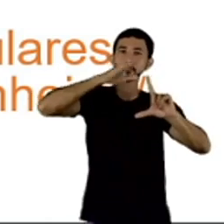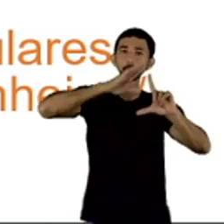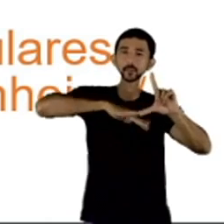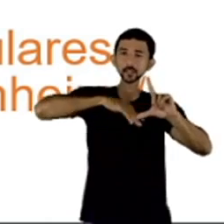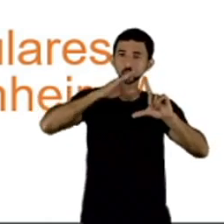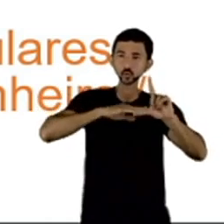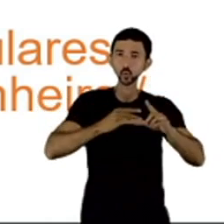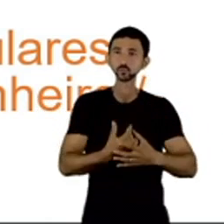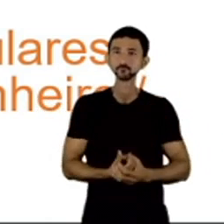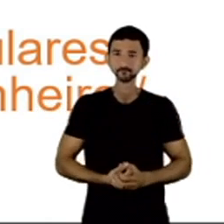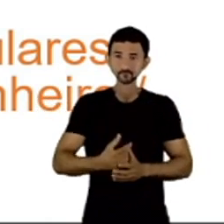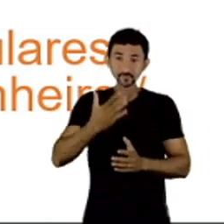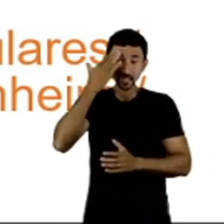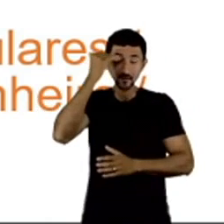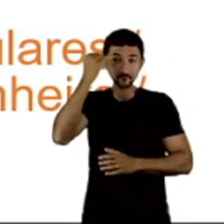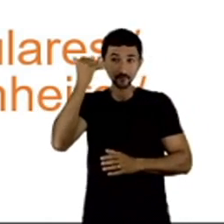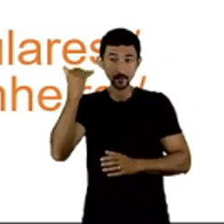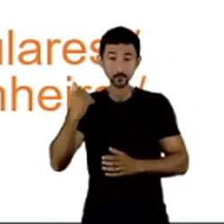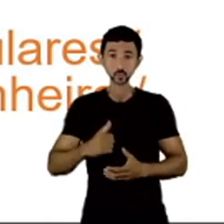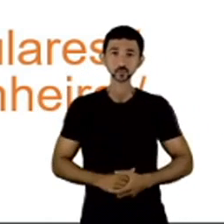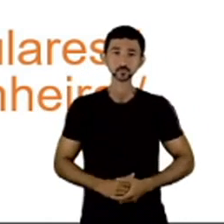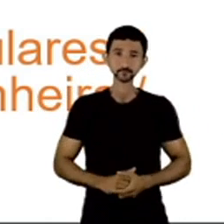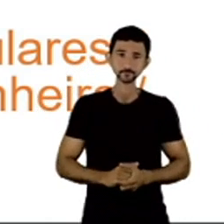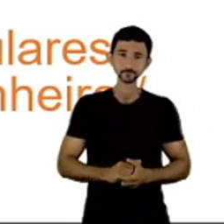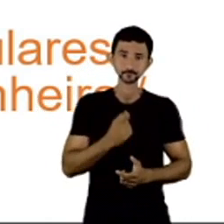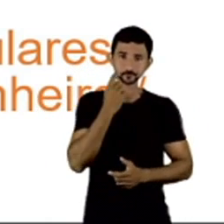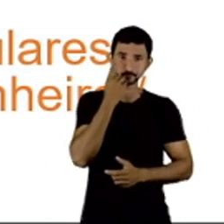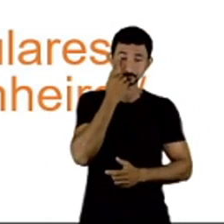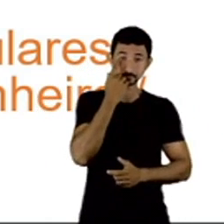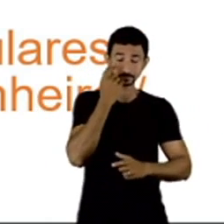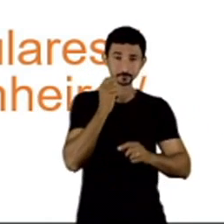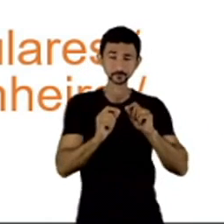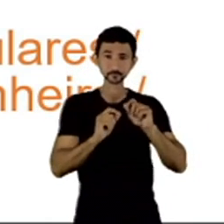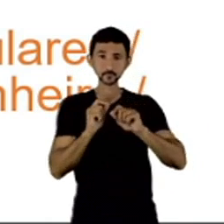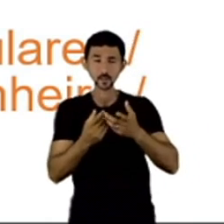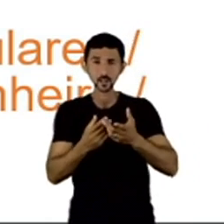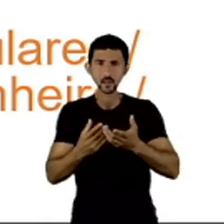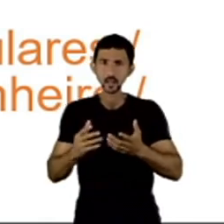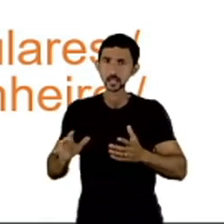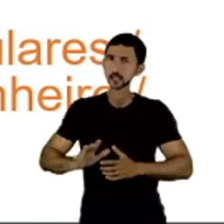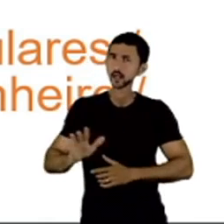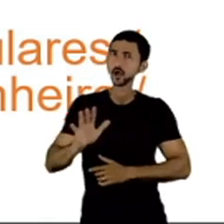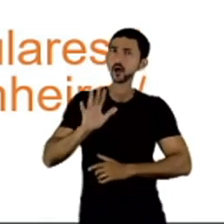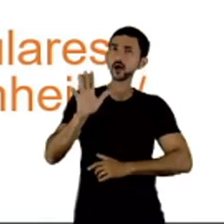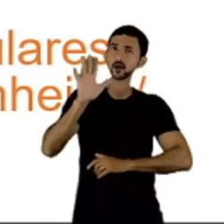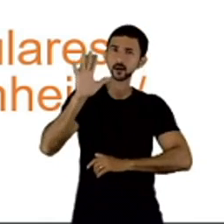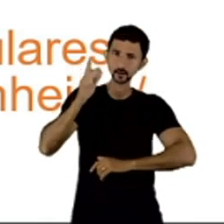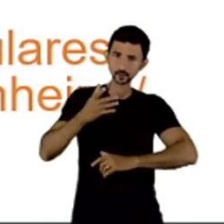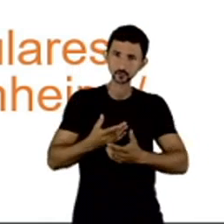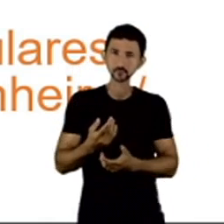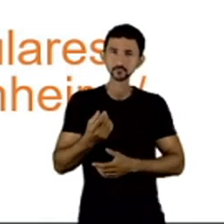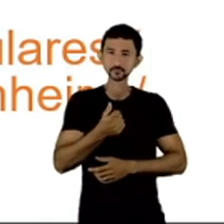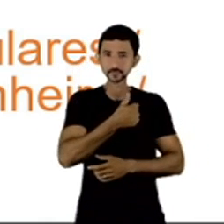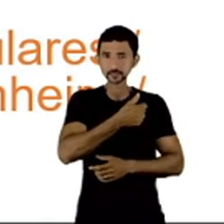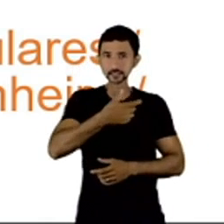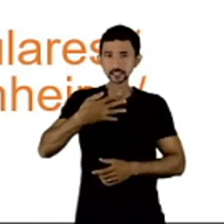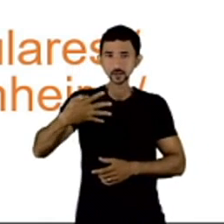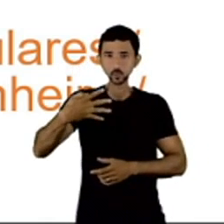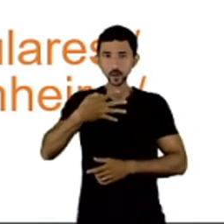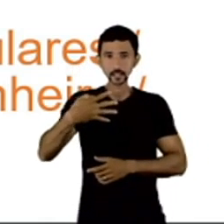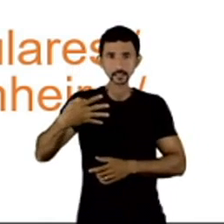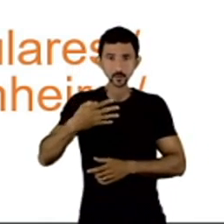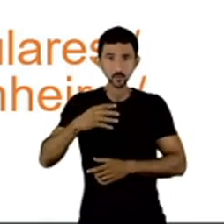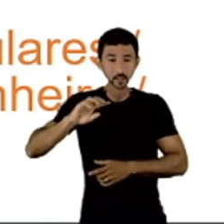pintor expressionista Mark Rothko, tá? Veja que vale muito. Na nossa moeda,